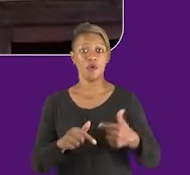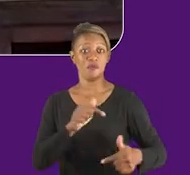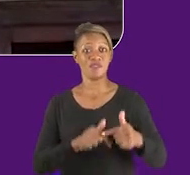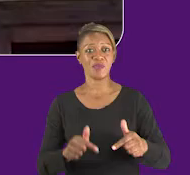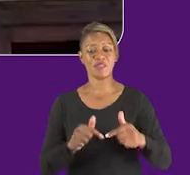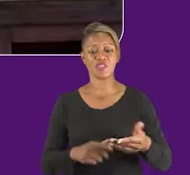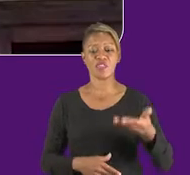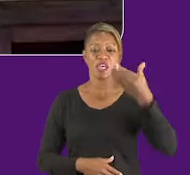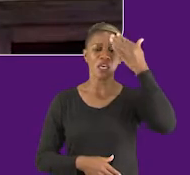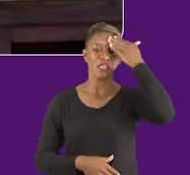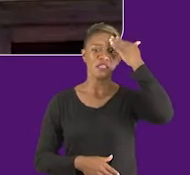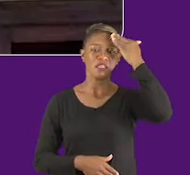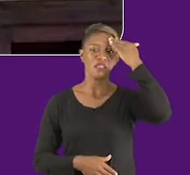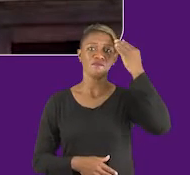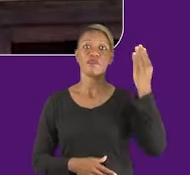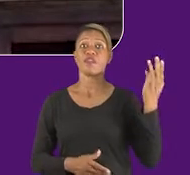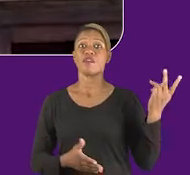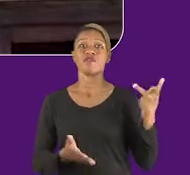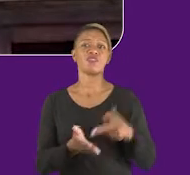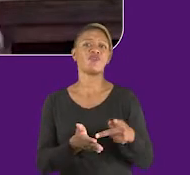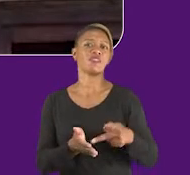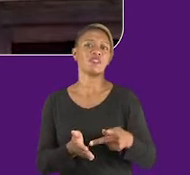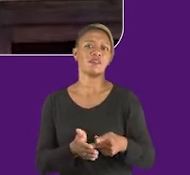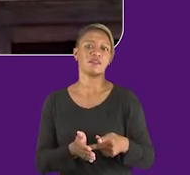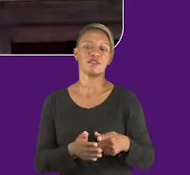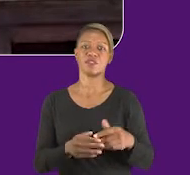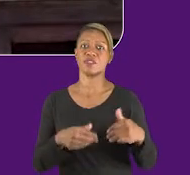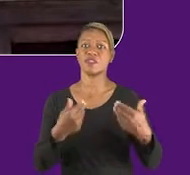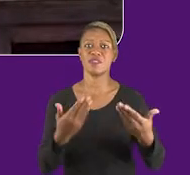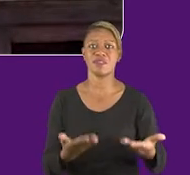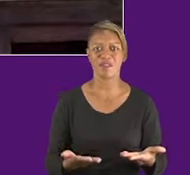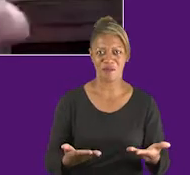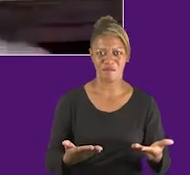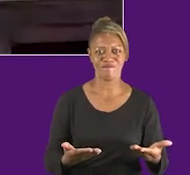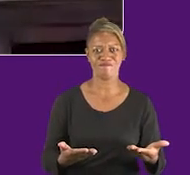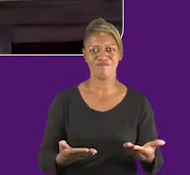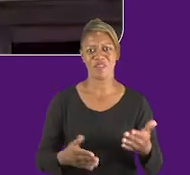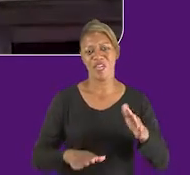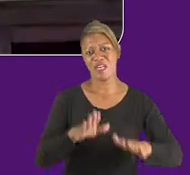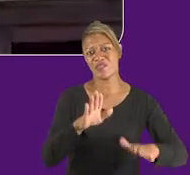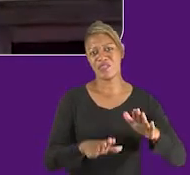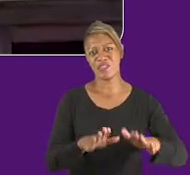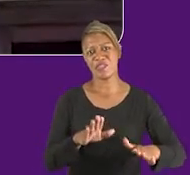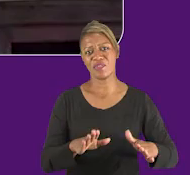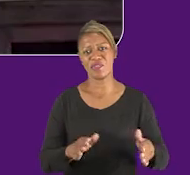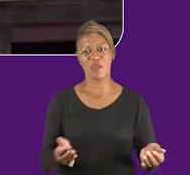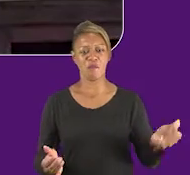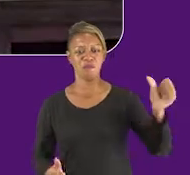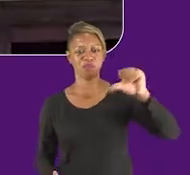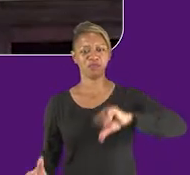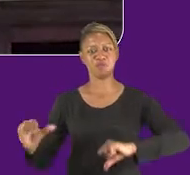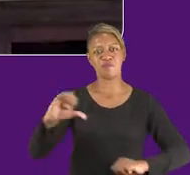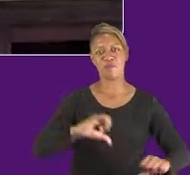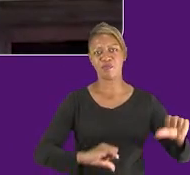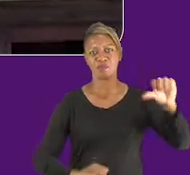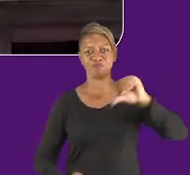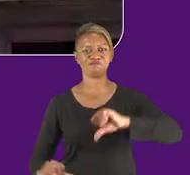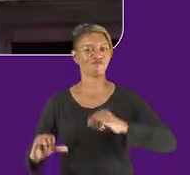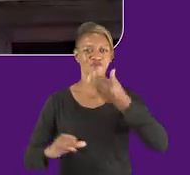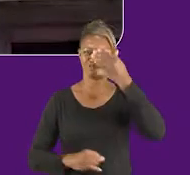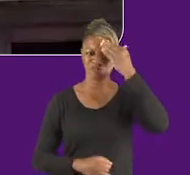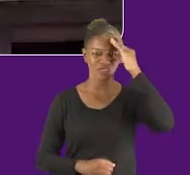querem entender o melhor seu cliente se não cair naquela taxa de mortalidade das próprias Startup aquelas que não